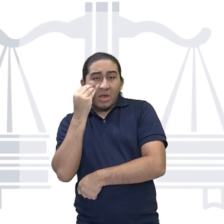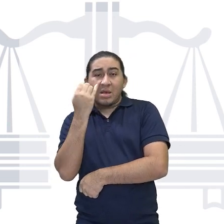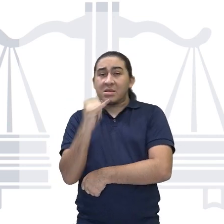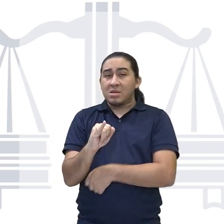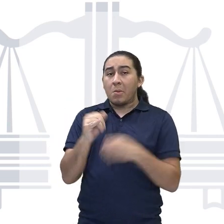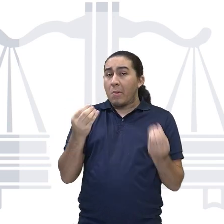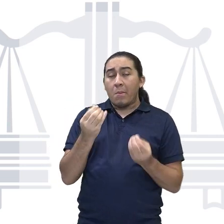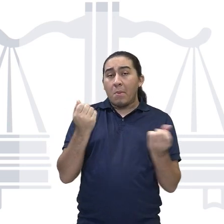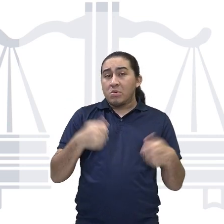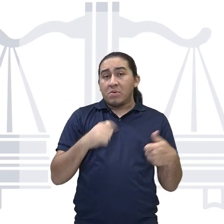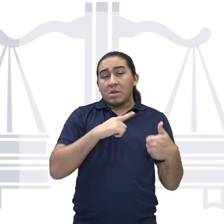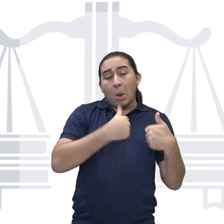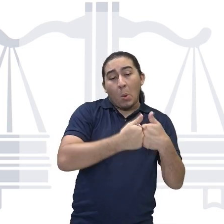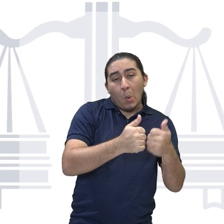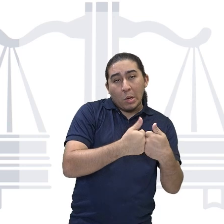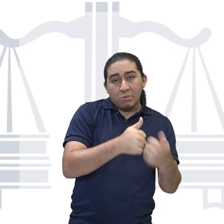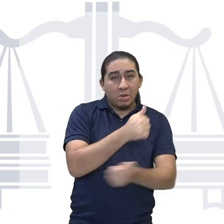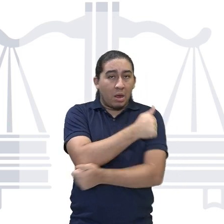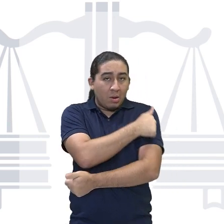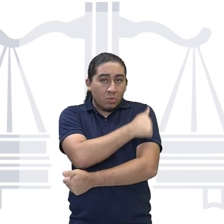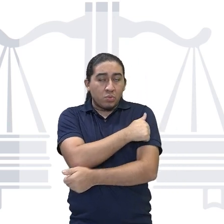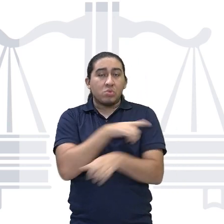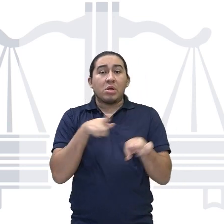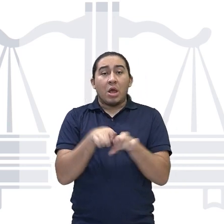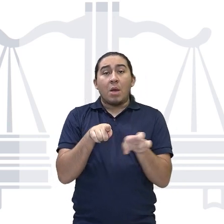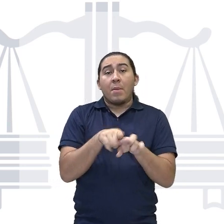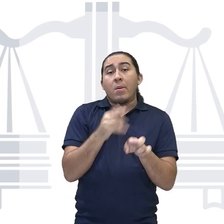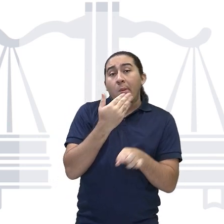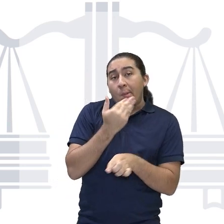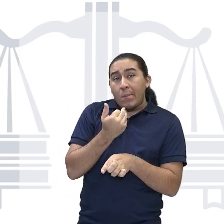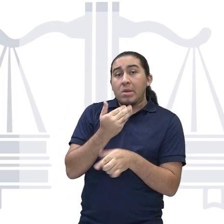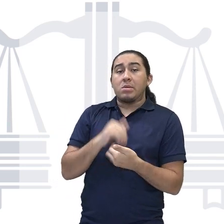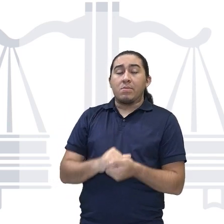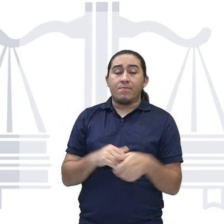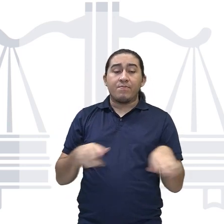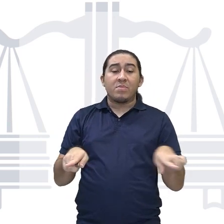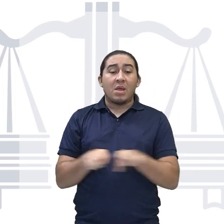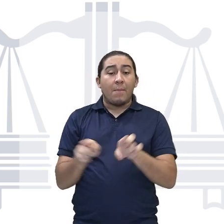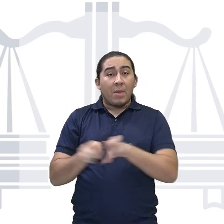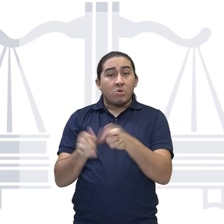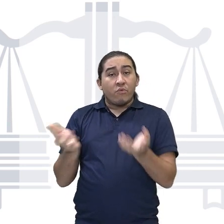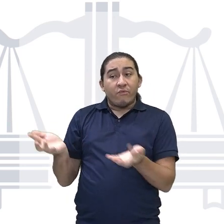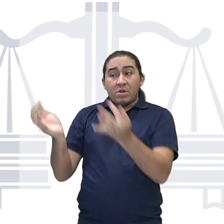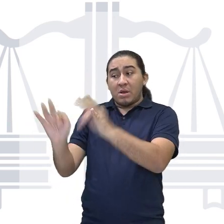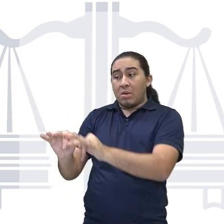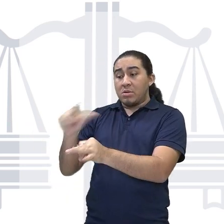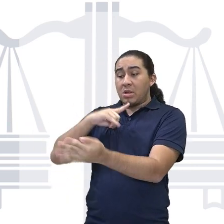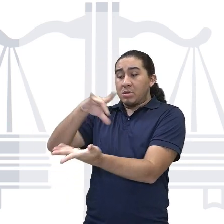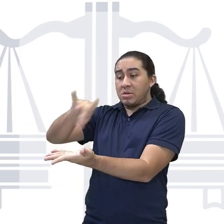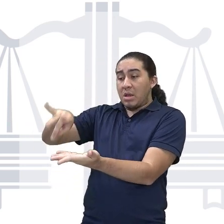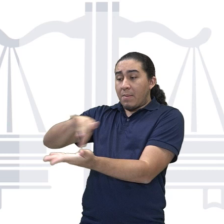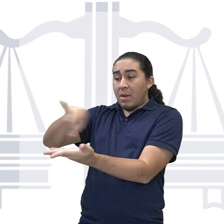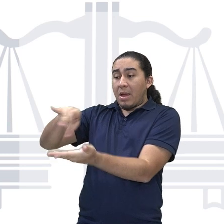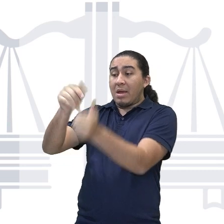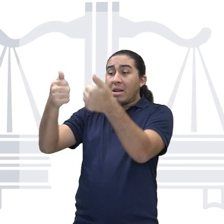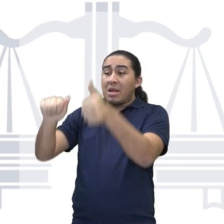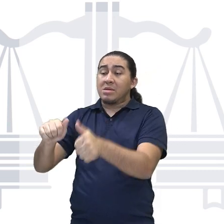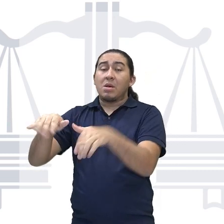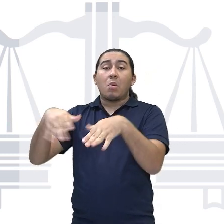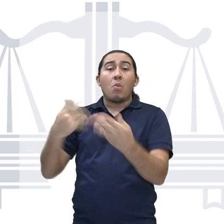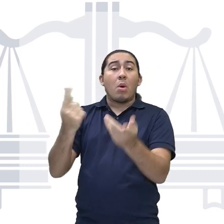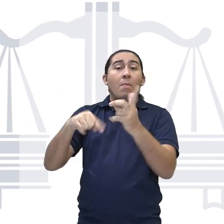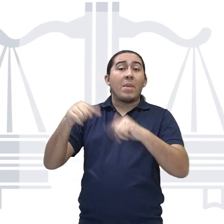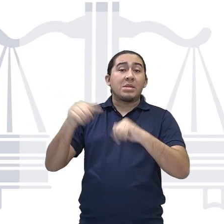alunos, merenda também. E aí, por fim, chega aqui no CMEAN e a gente analisa a disponibilidade dos equipamentos